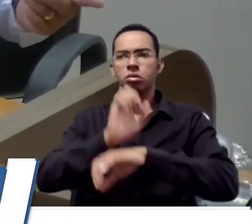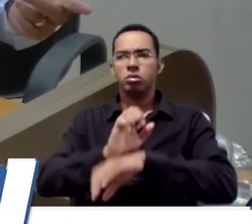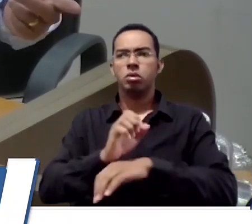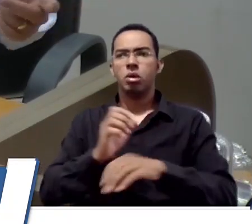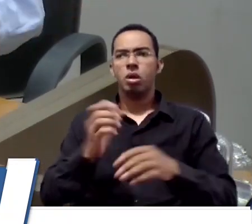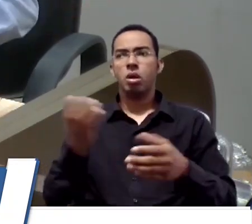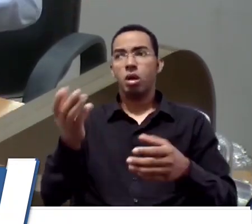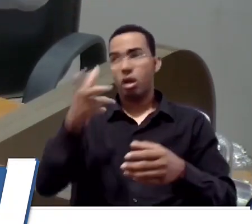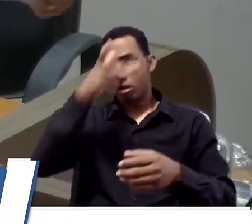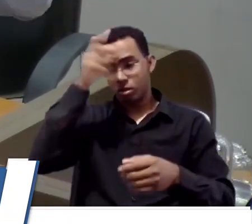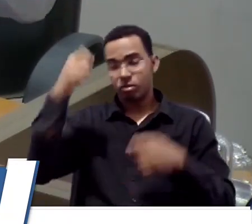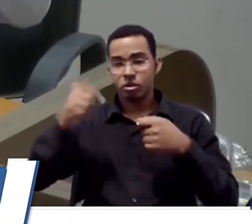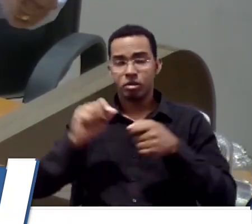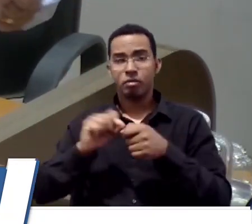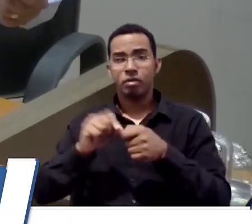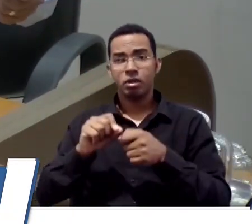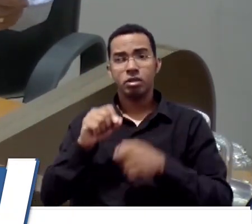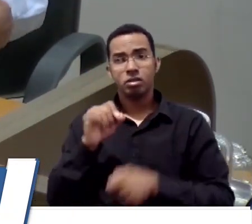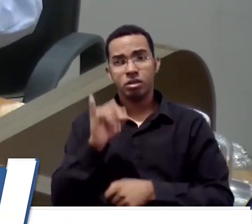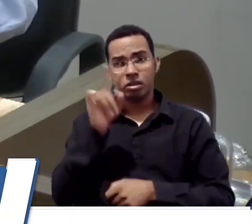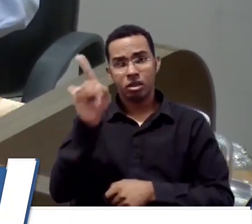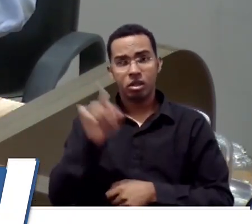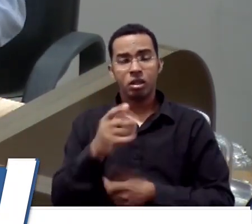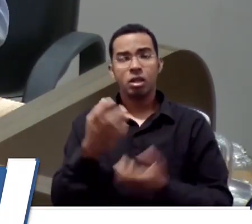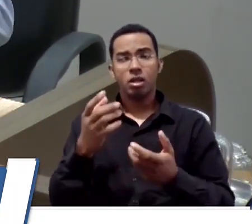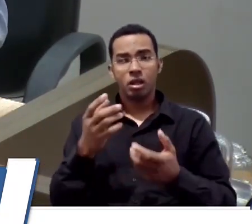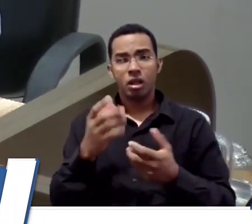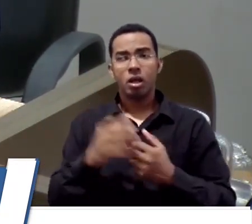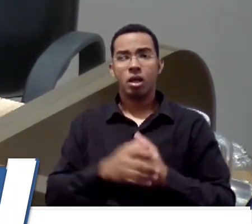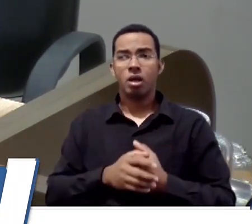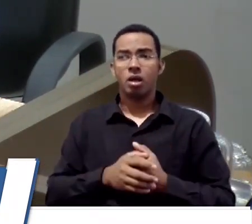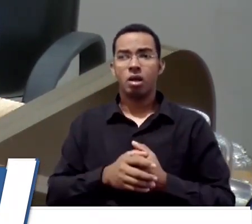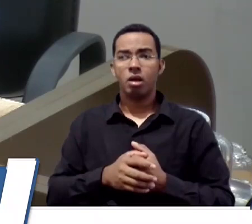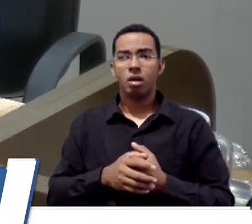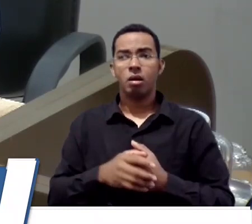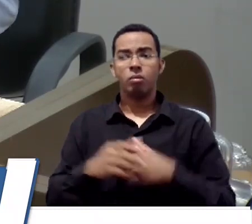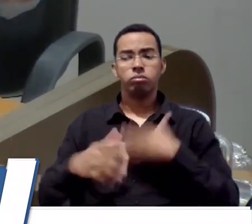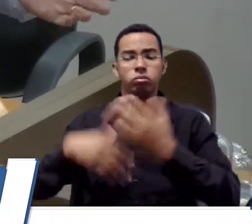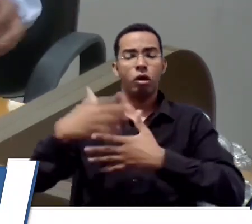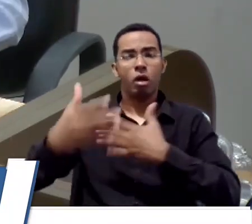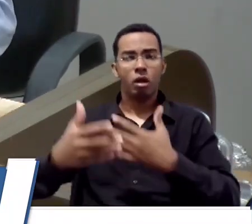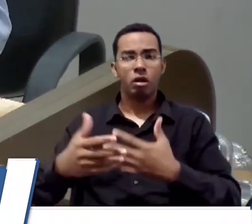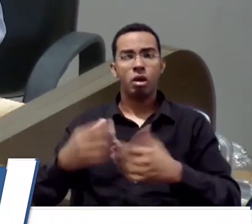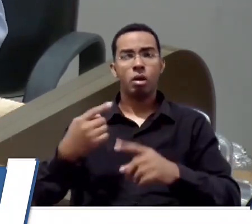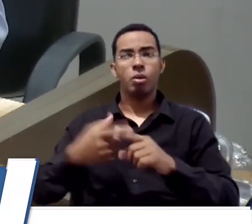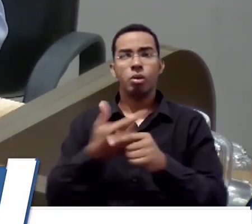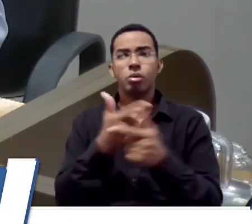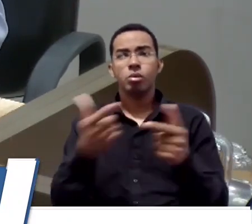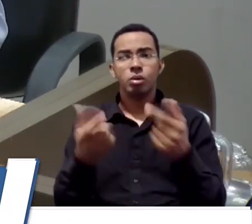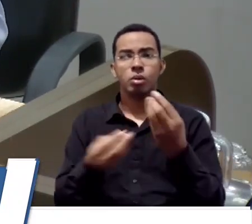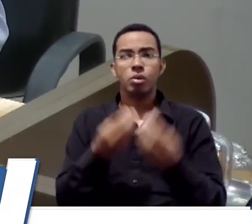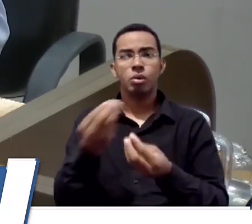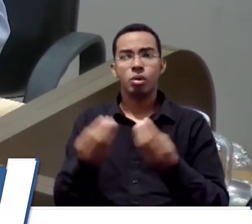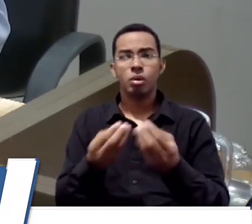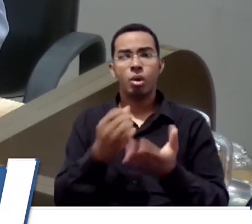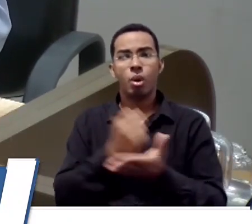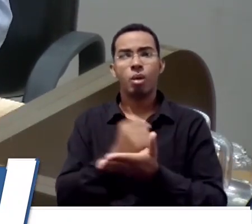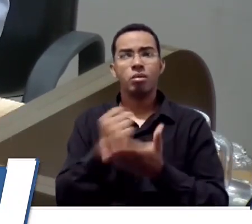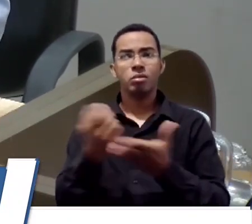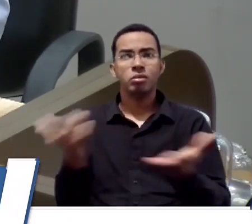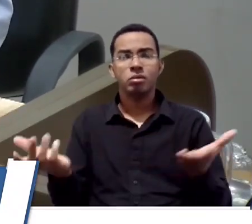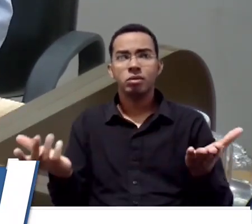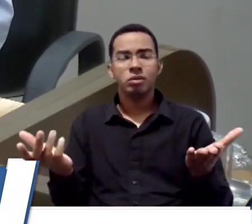deve fazer. Se eles quiserem, né? Se eles quiserem passar por cima, porque não tem como passar por cima de um contrato,